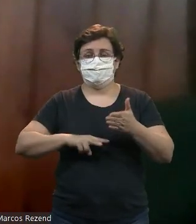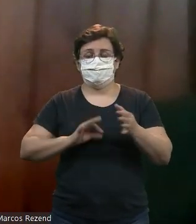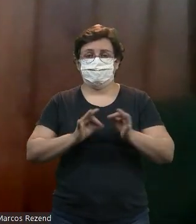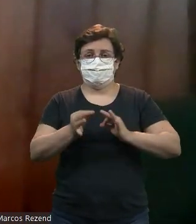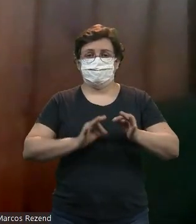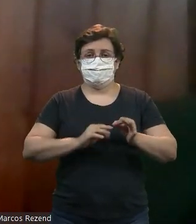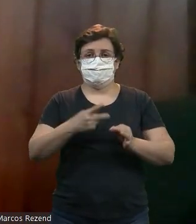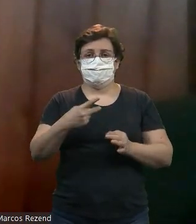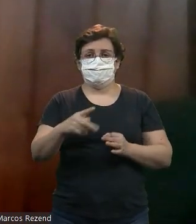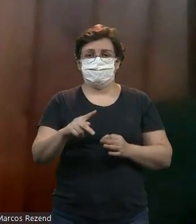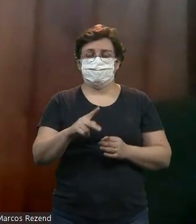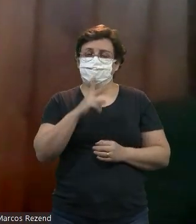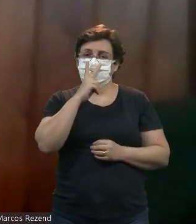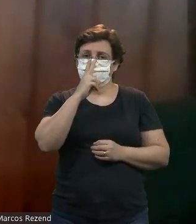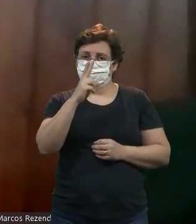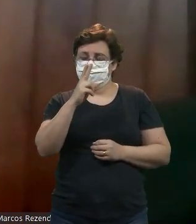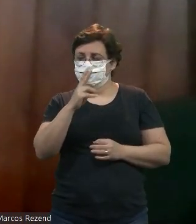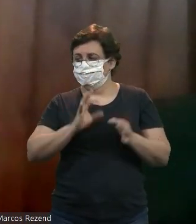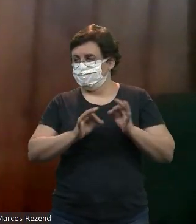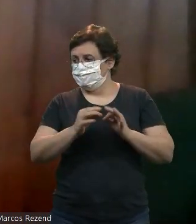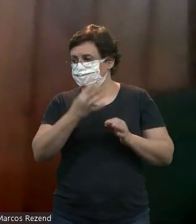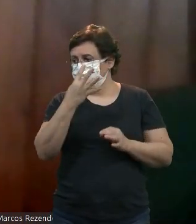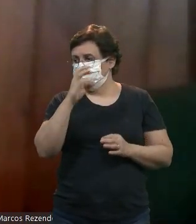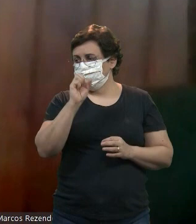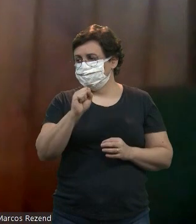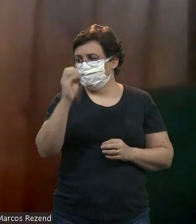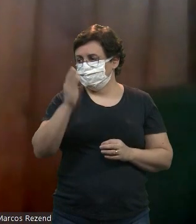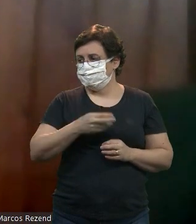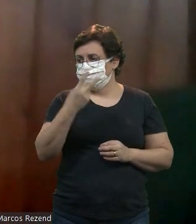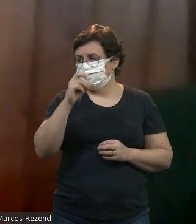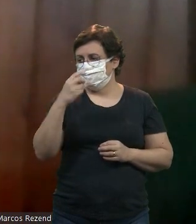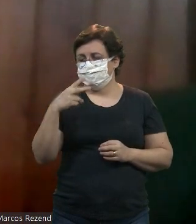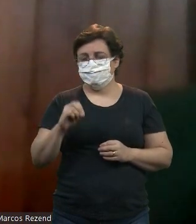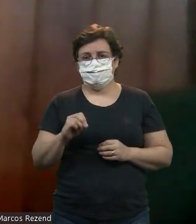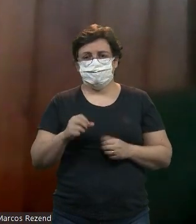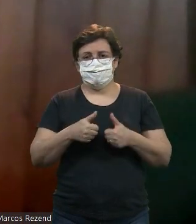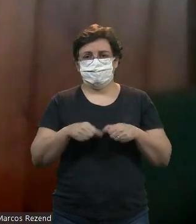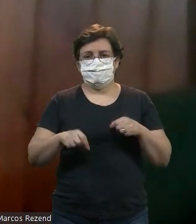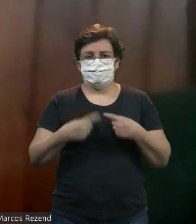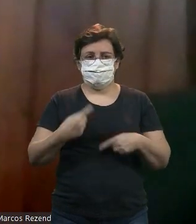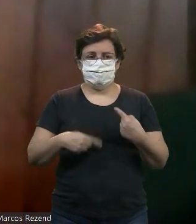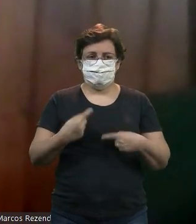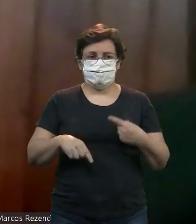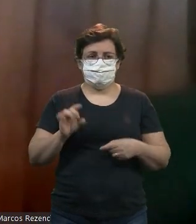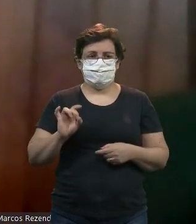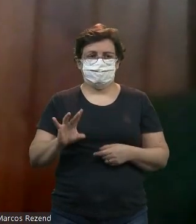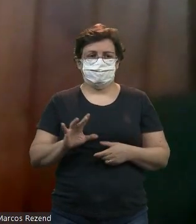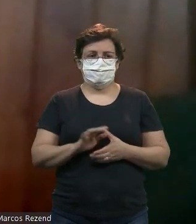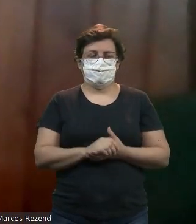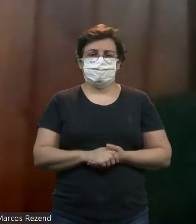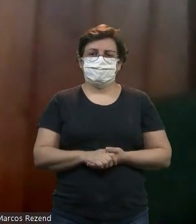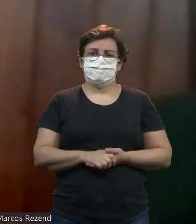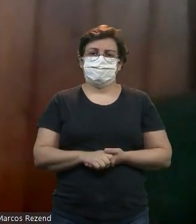do projeto de lei 48 de 2020, o mesmo está em discussão única.